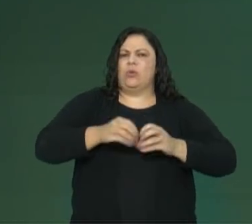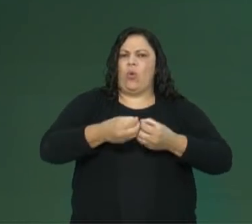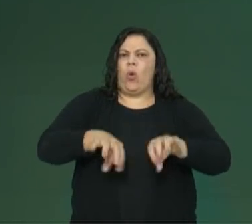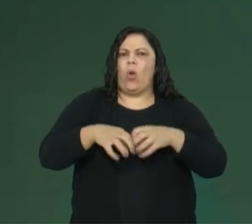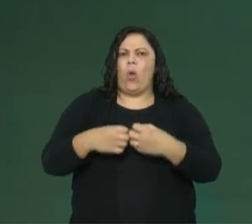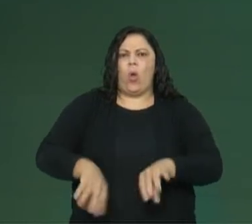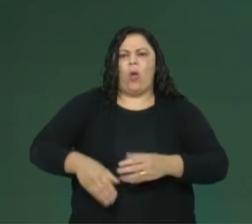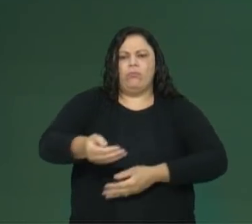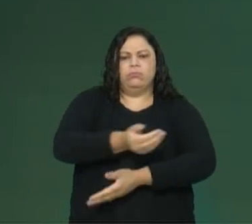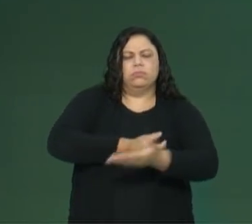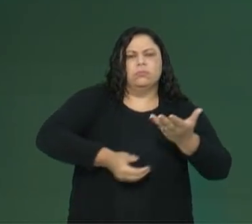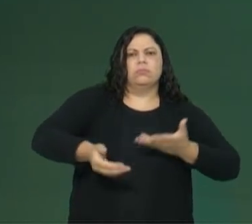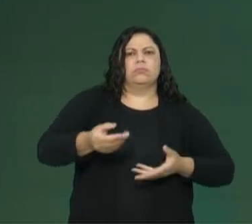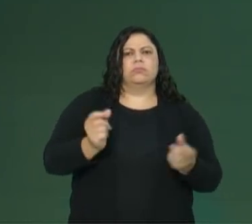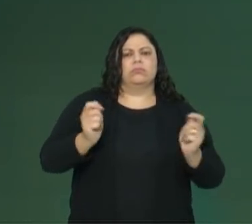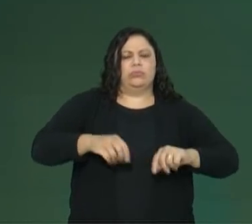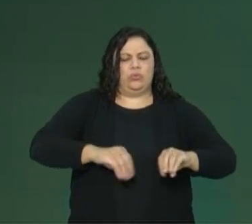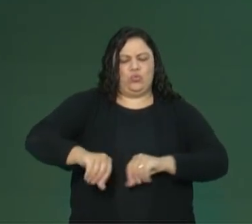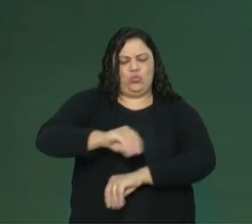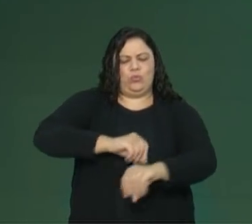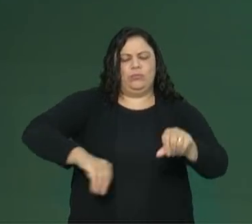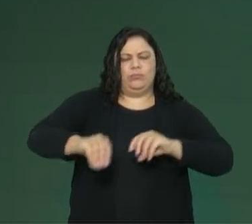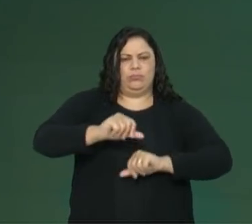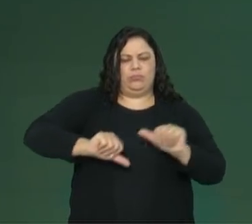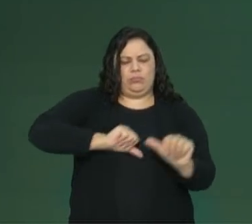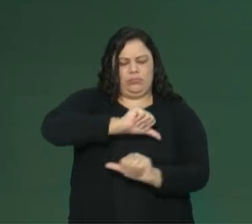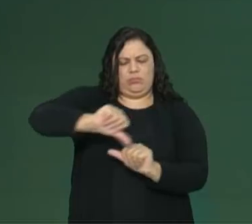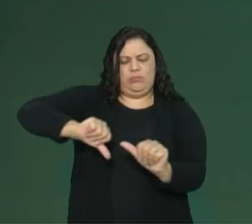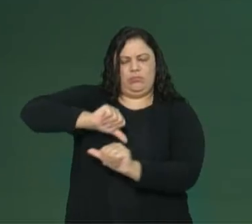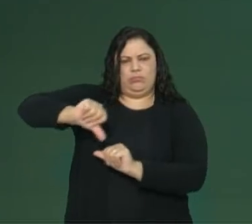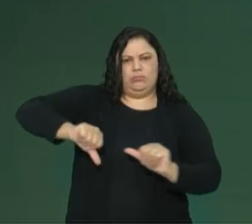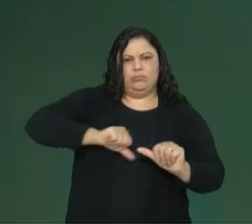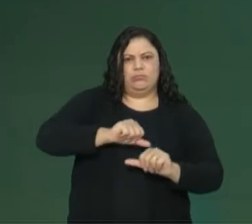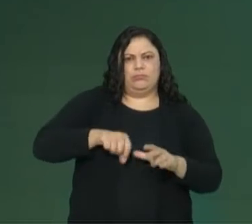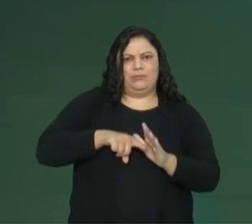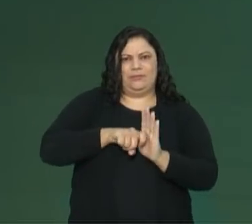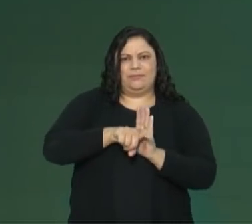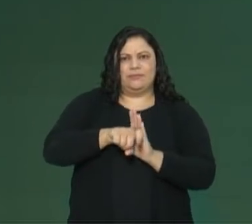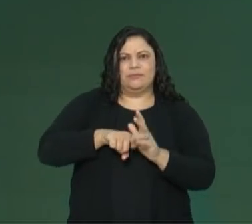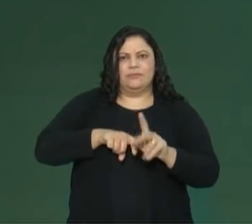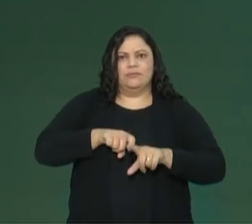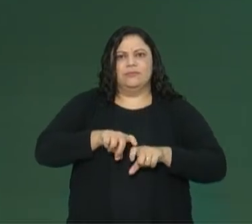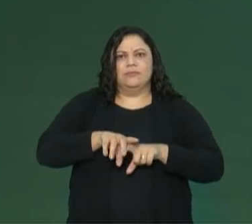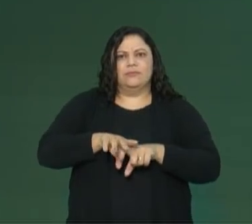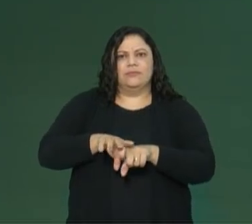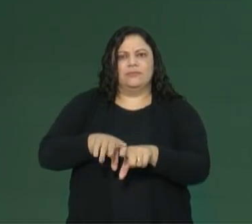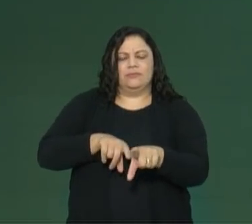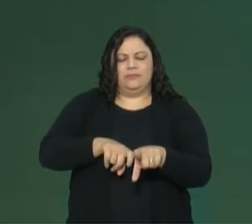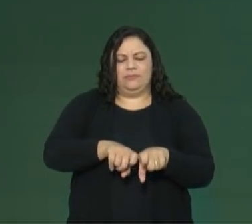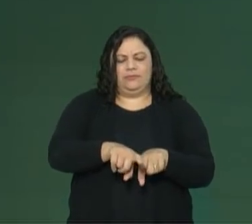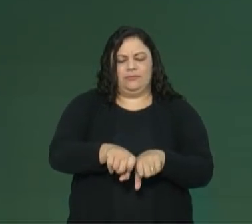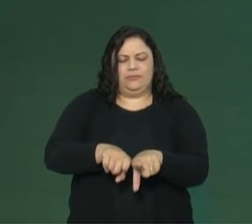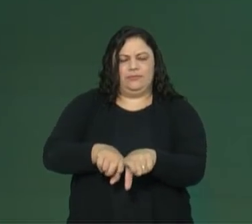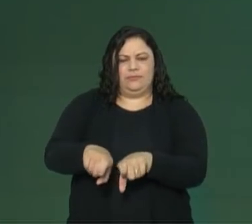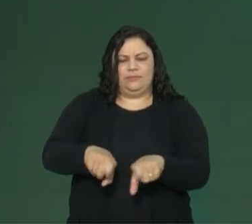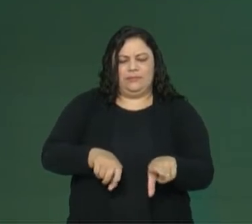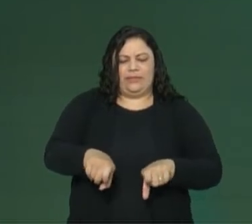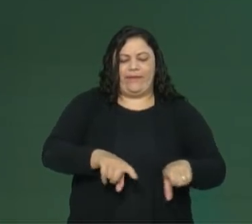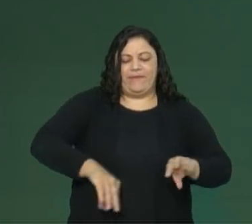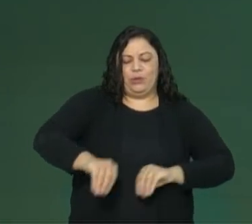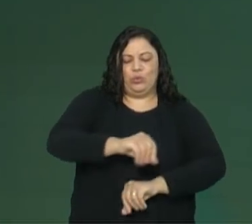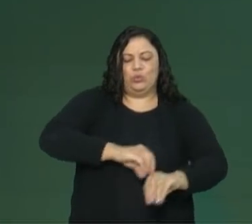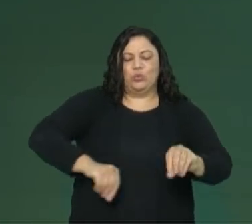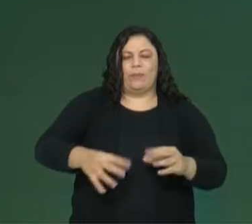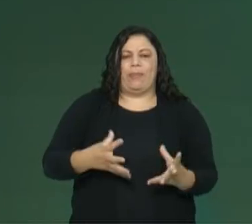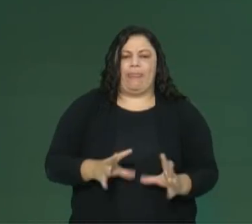os ovos completam o ciclo eclodindo e saindo larvas, as larvas ficam no solo. Esse solo tem que ser um pouco úmido